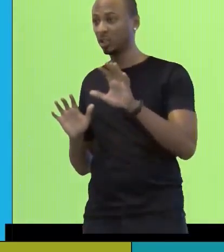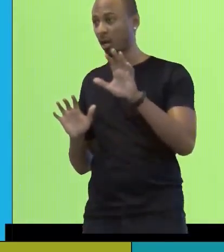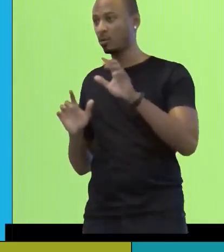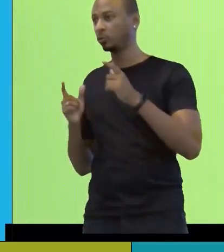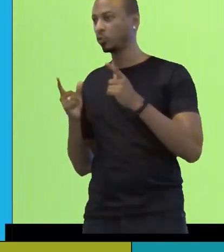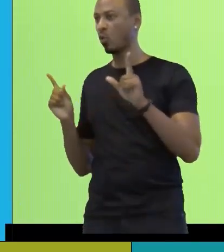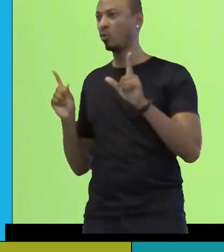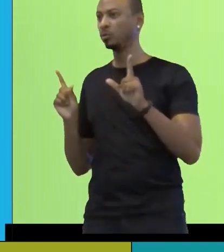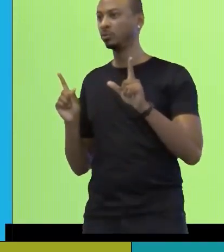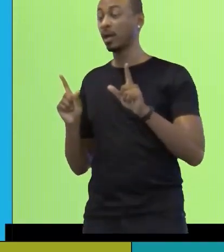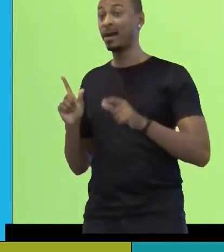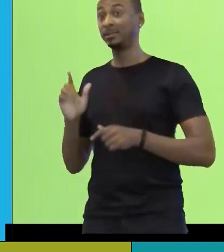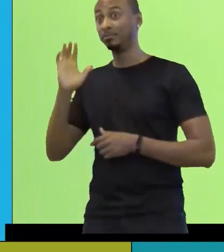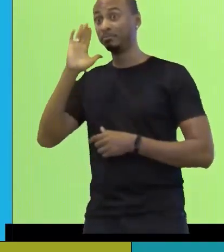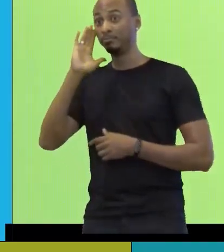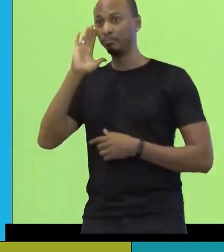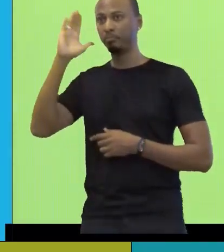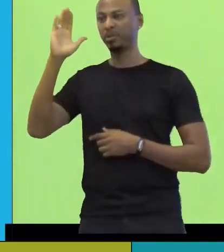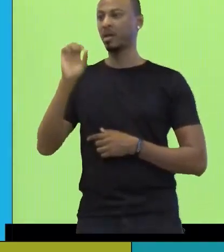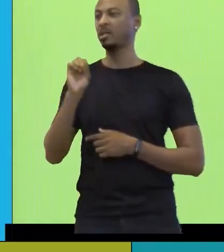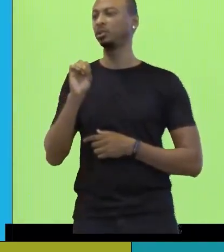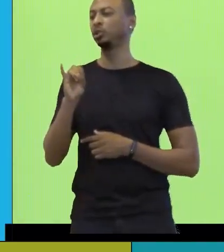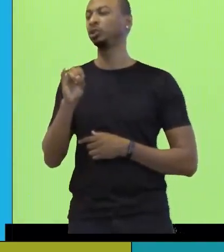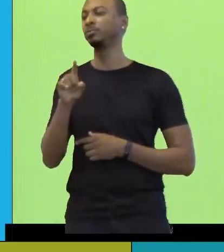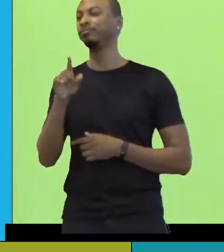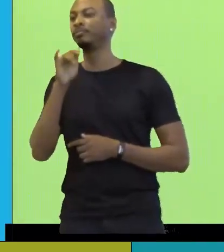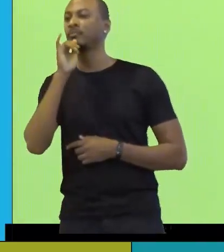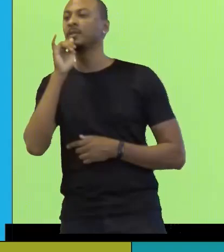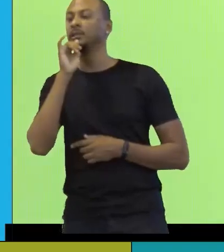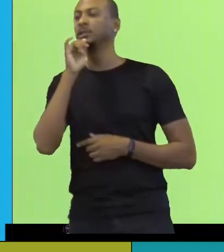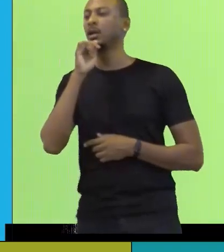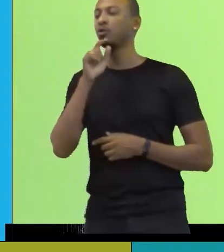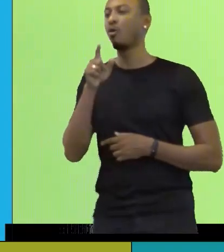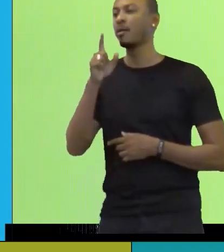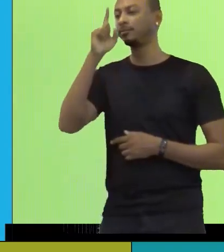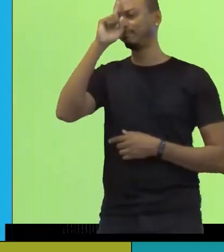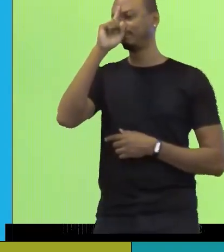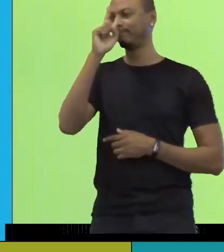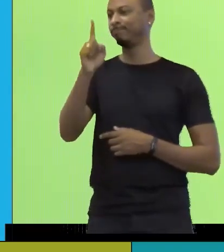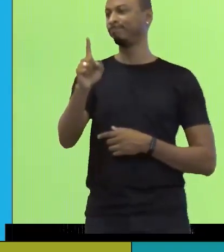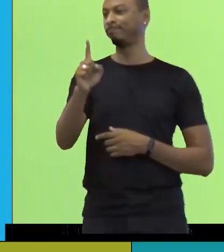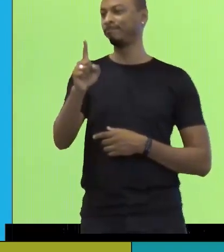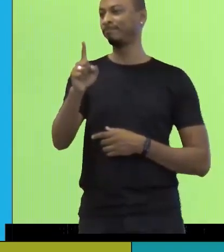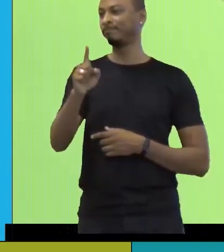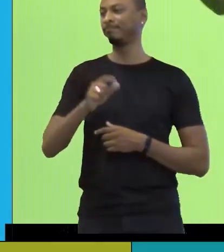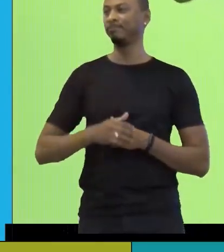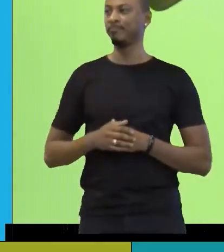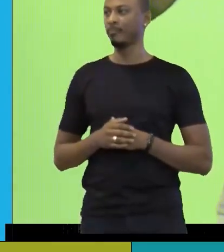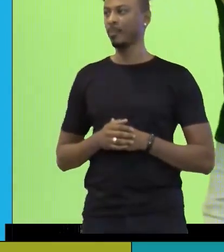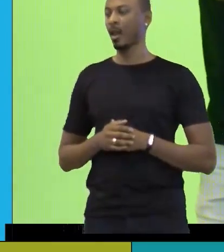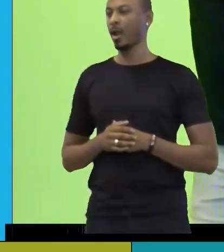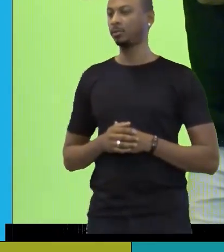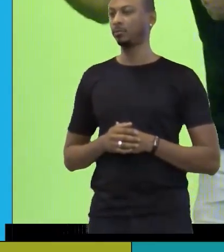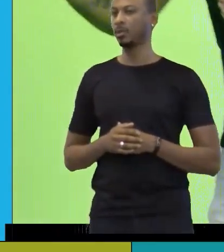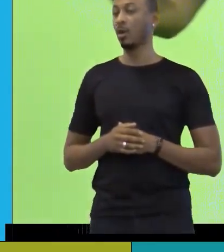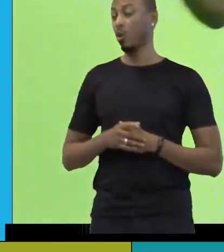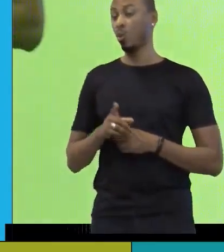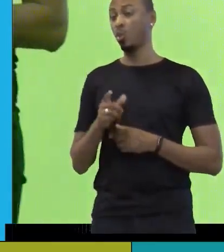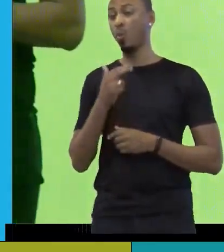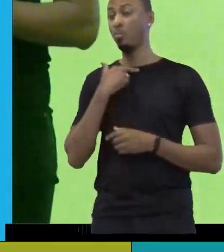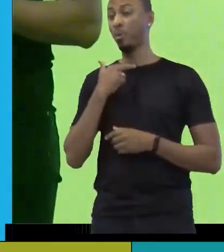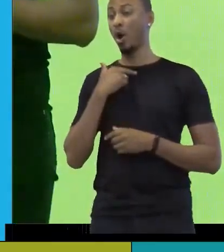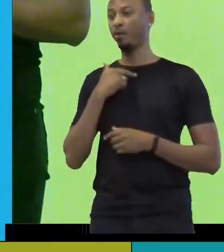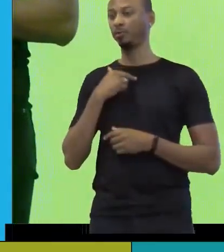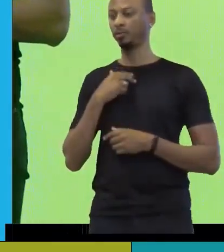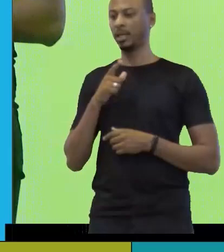um governante. Pois se você for um governante, você não pode fazer uso do cargo público